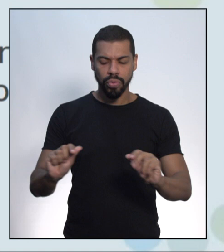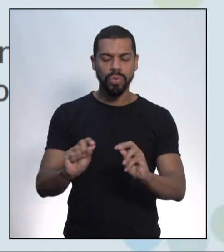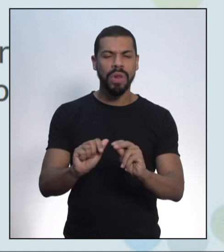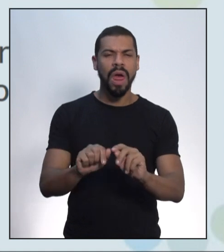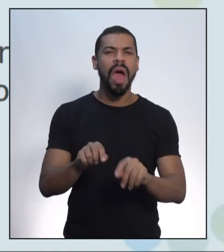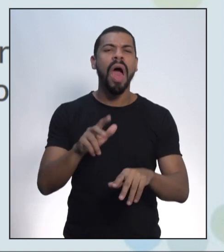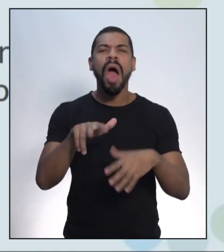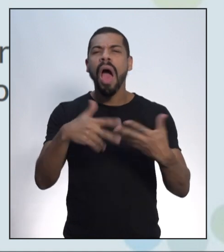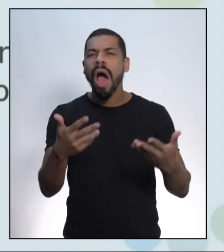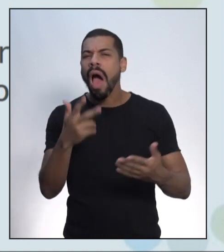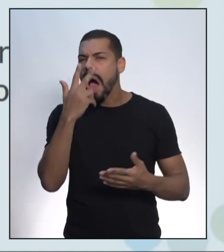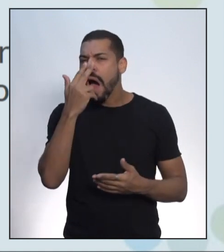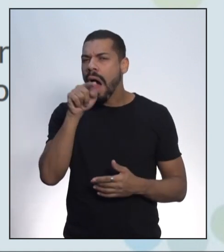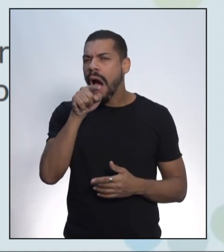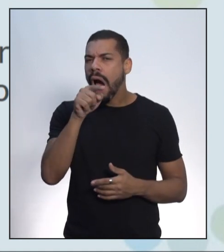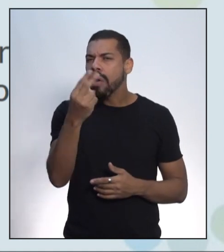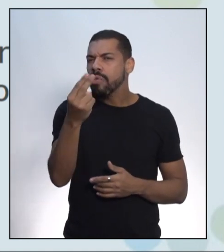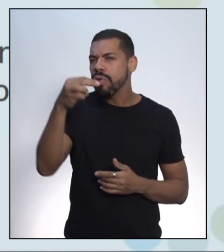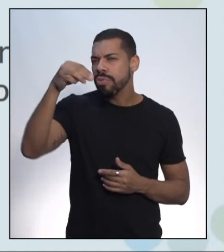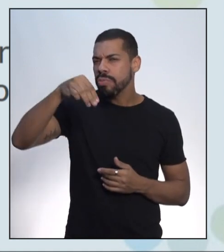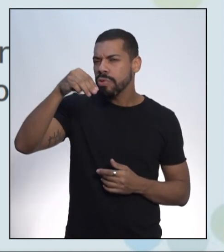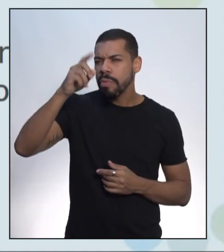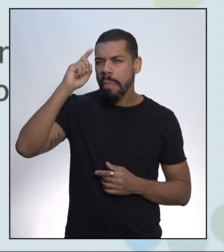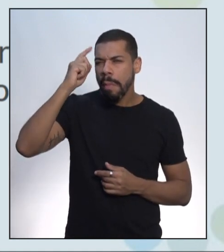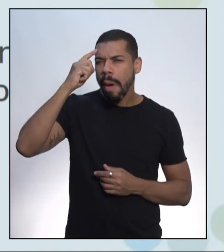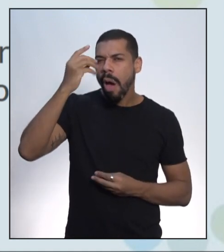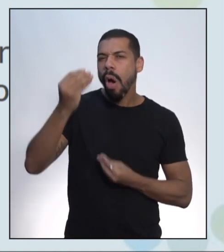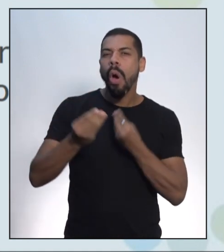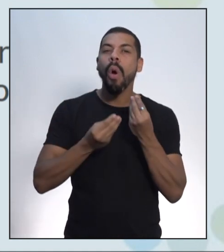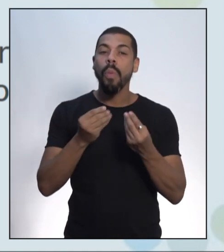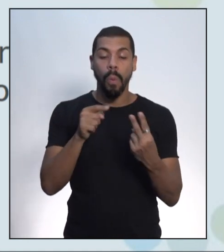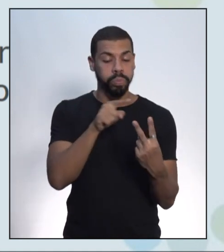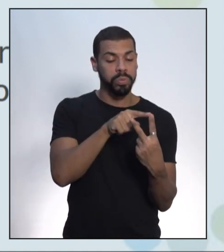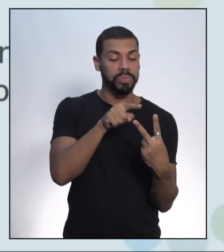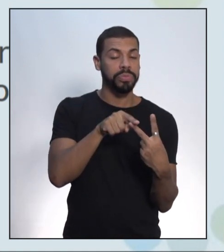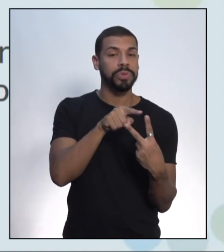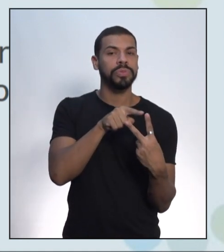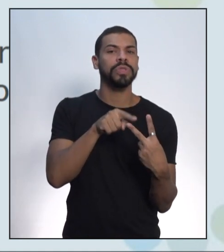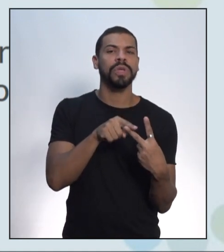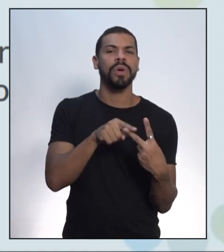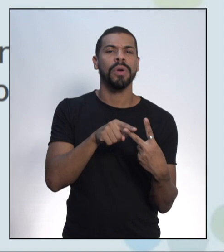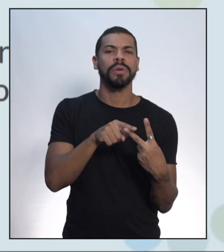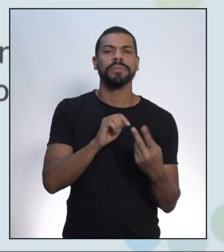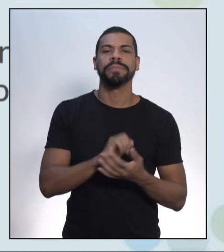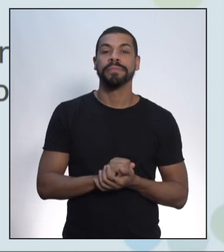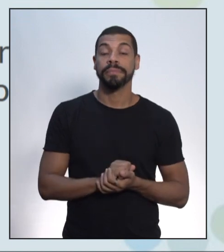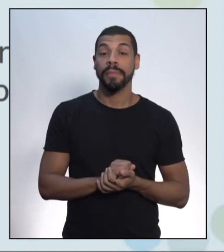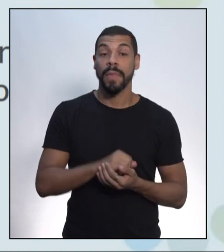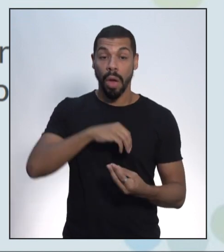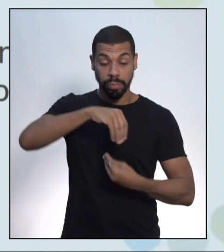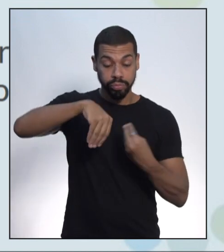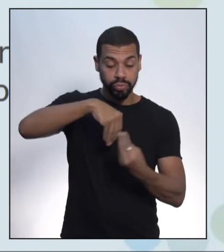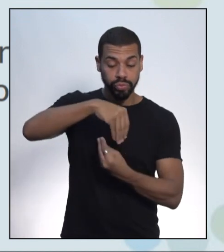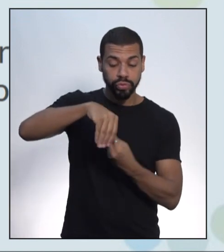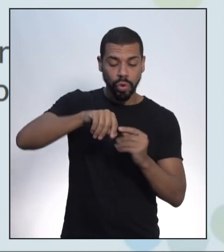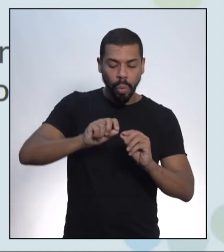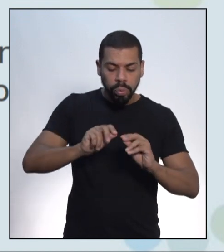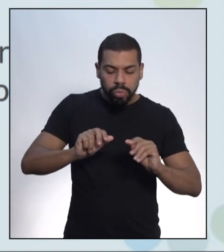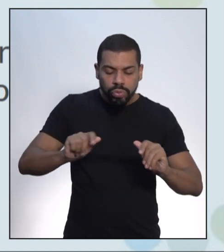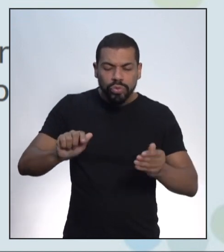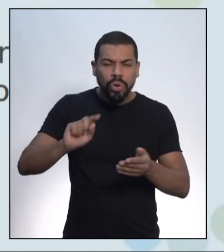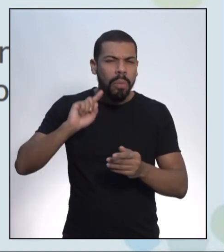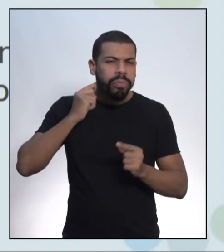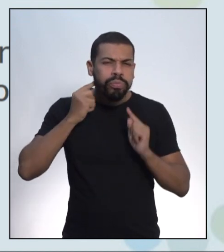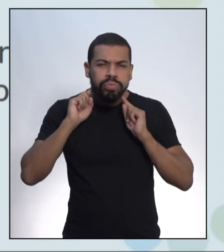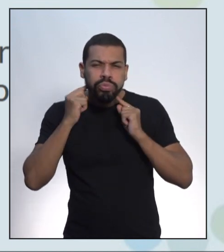vocês pensassem um pouquinho aí, 2 minutinhos vocês pensarem, quais desses que interagiu com as impurezas da água. Se